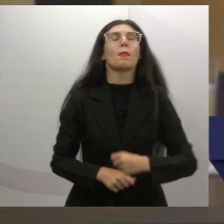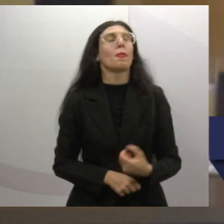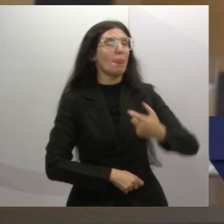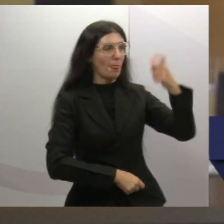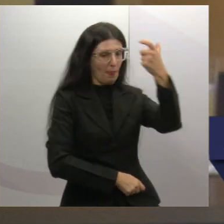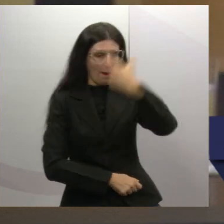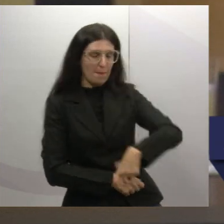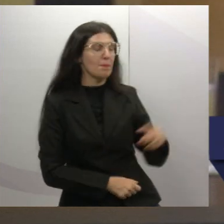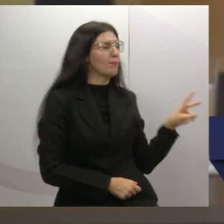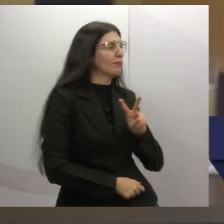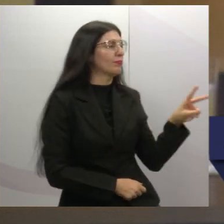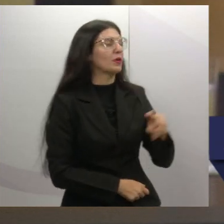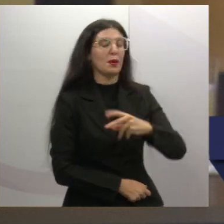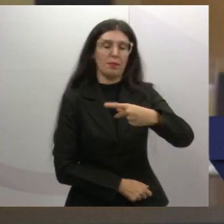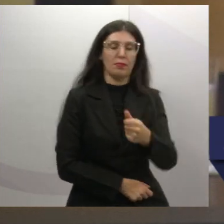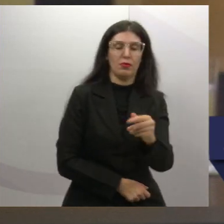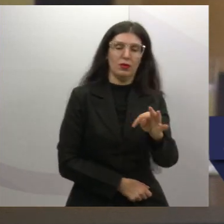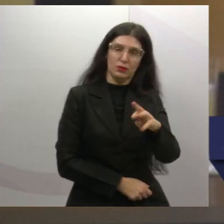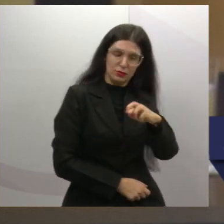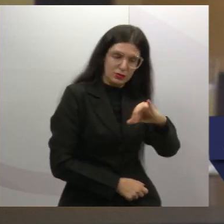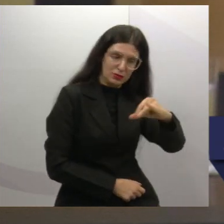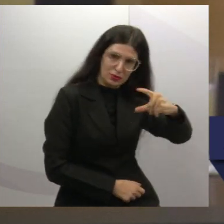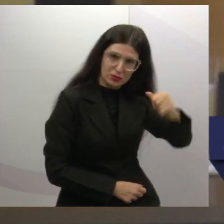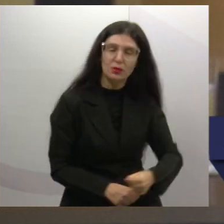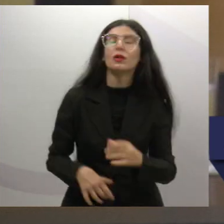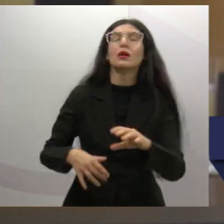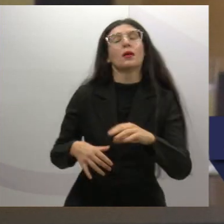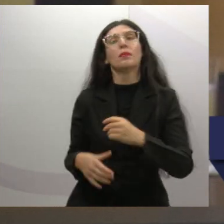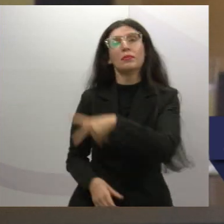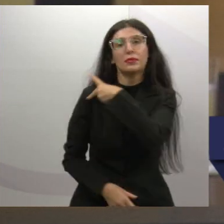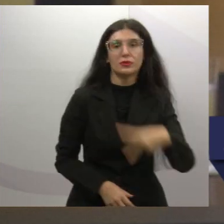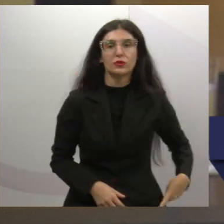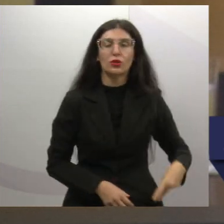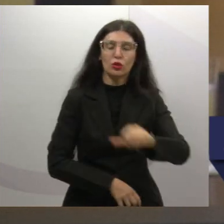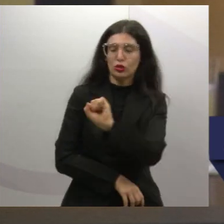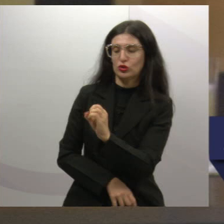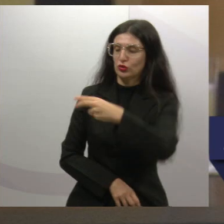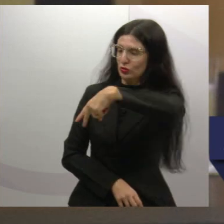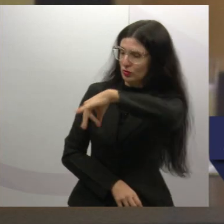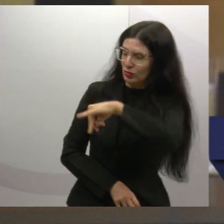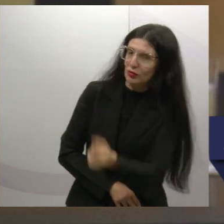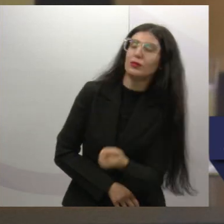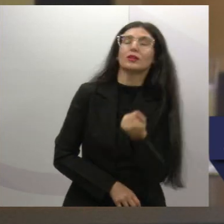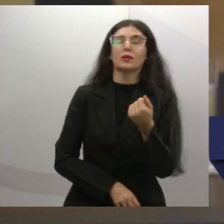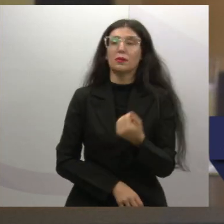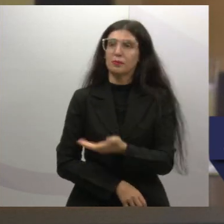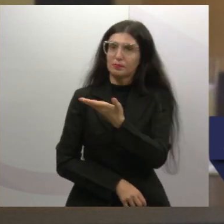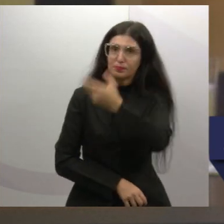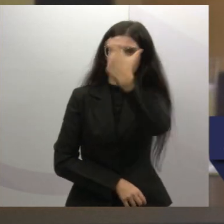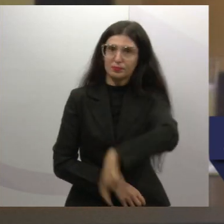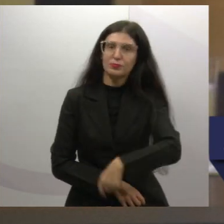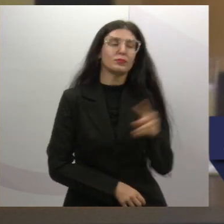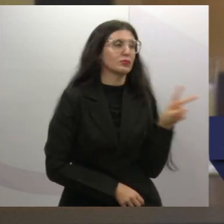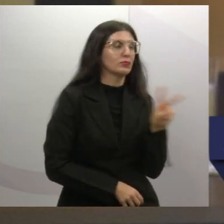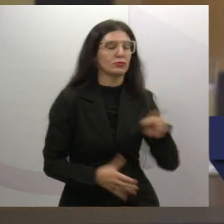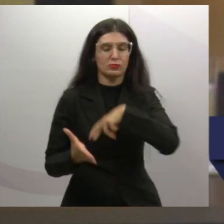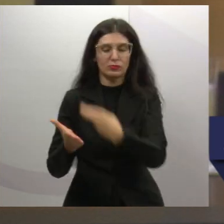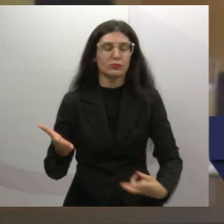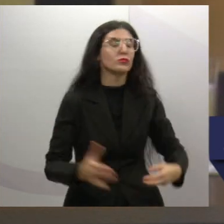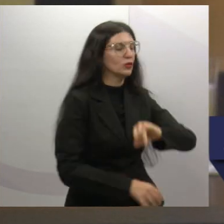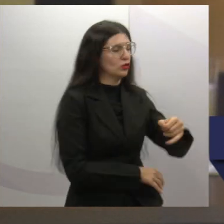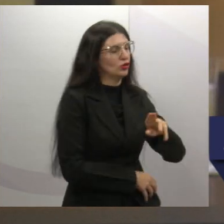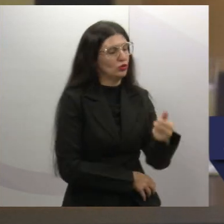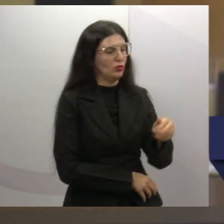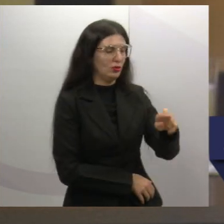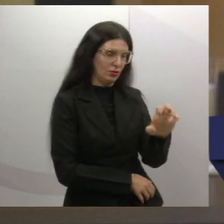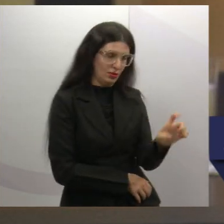mim, Patrícia Juliane, que sou a atual presidente, Sônia Patas da Amizade, que está aqui ao meu lado, a relatora, e o vereador Juarez Araújo, também